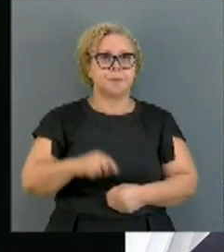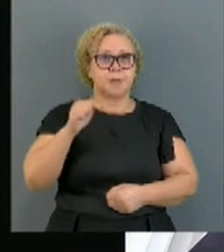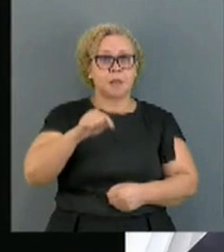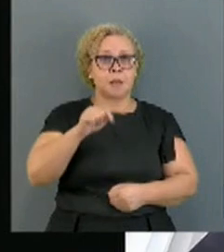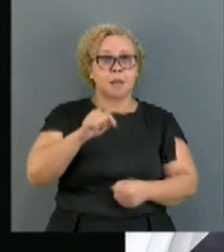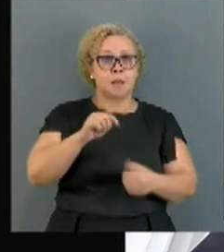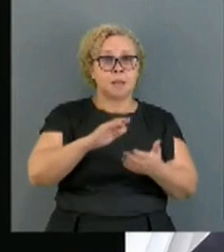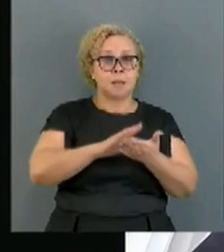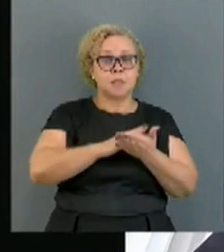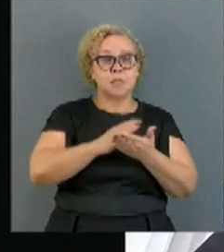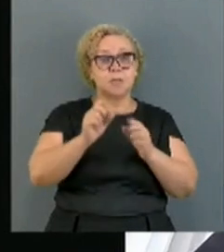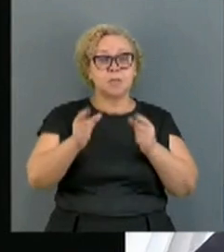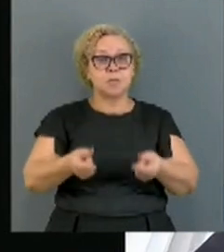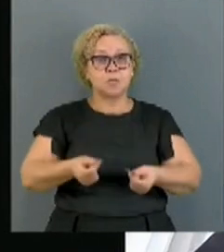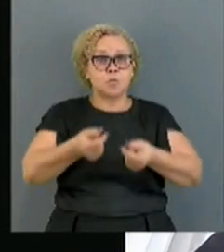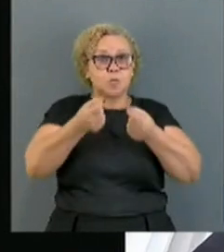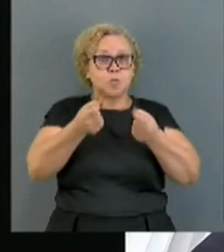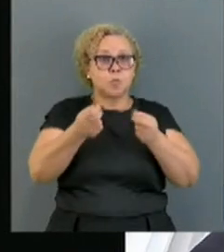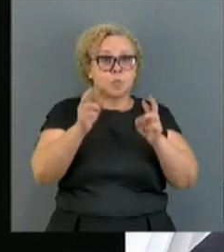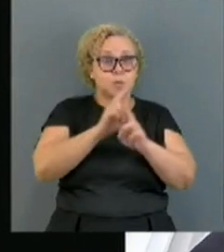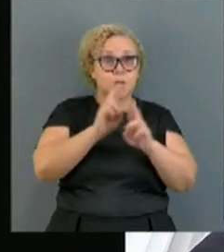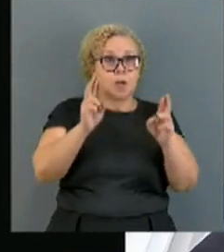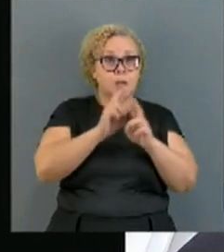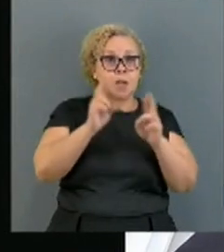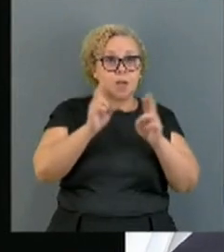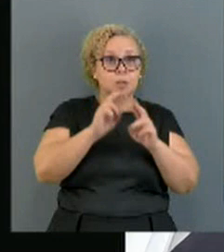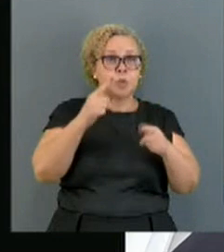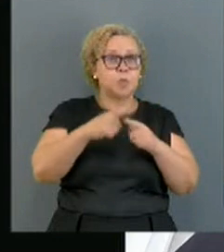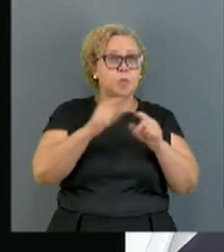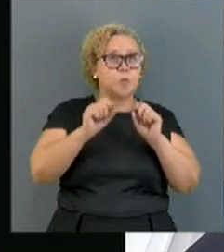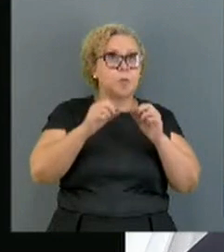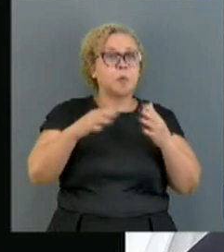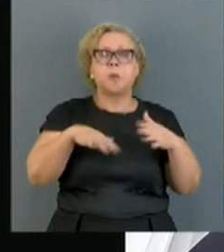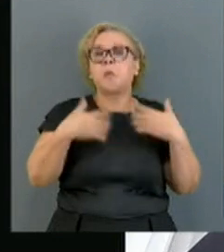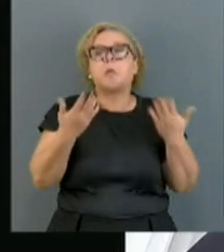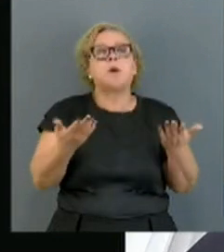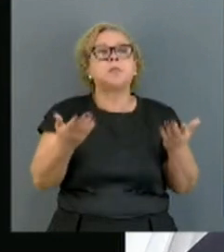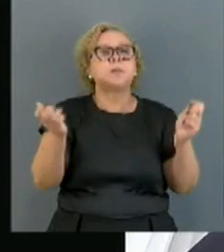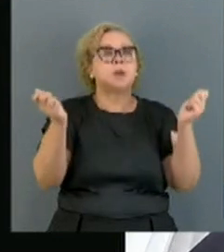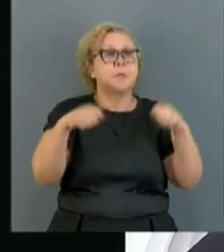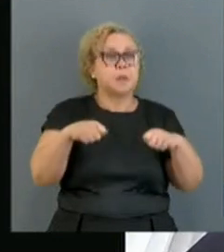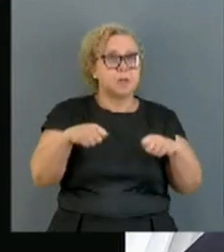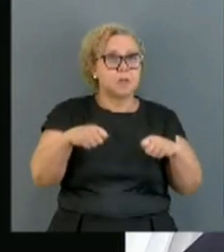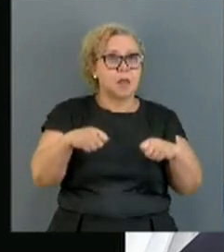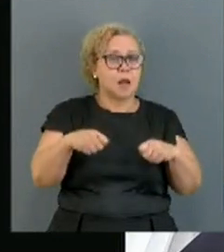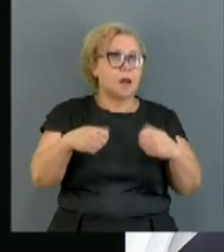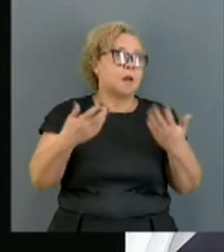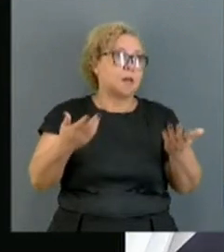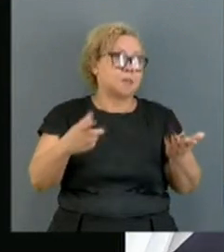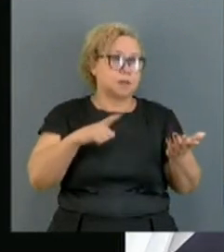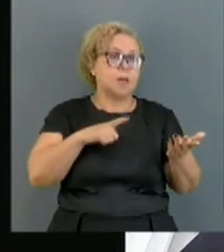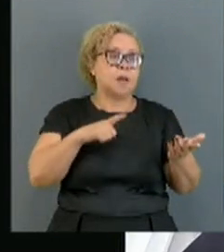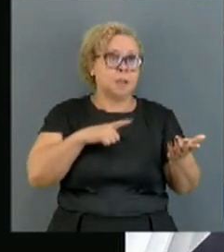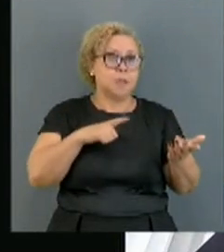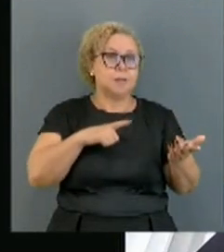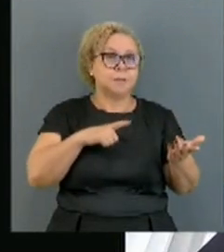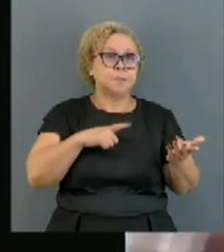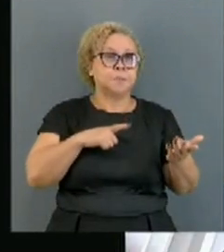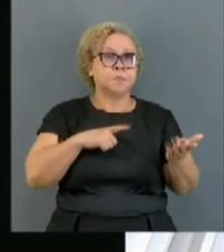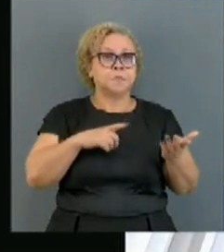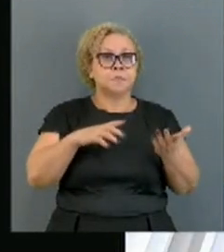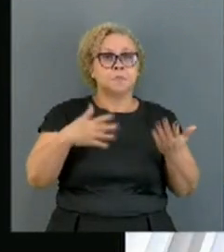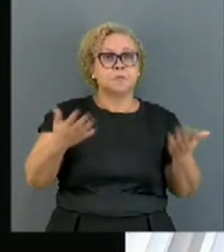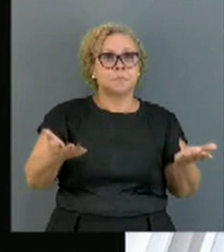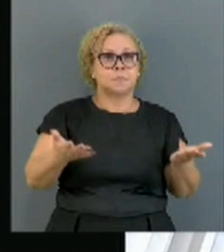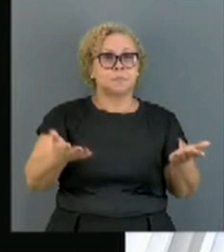alto custo e relativo, porque exatamente quais são as habilidades e competências e qual que é o escopo e